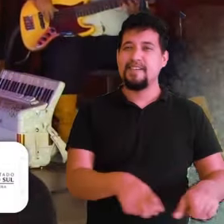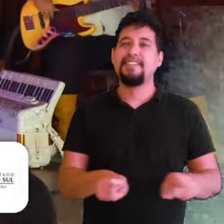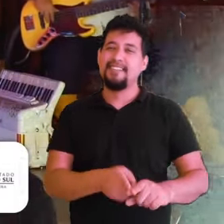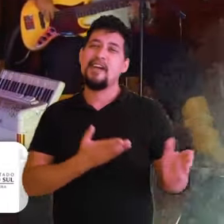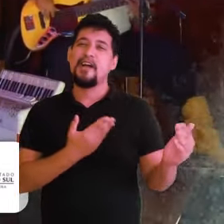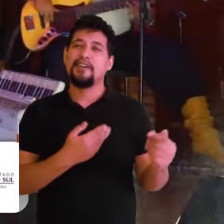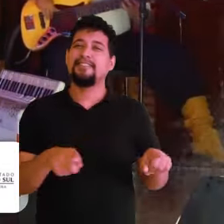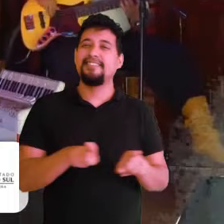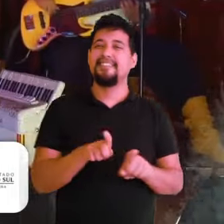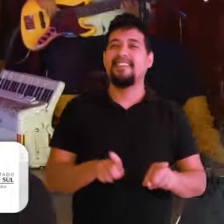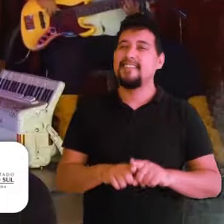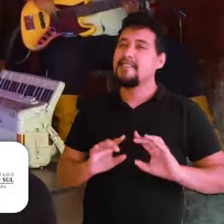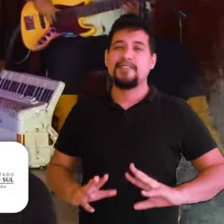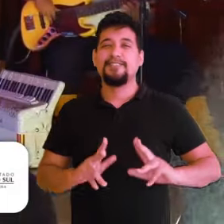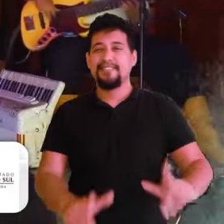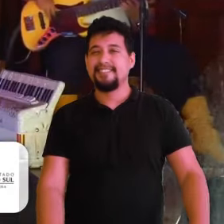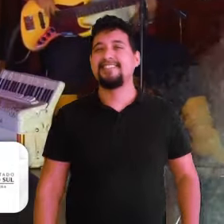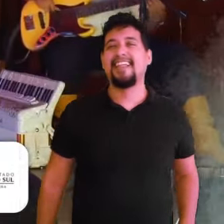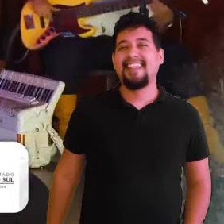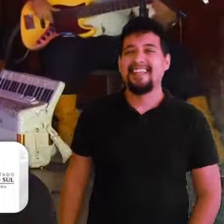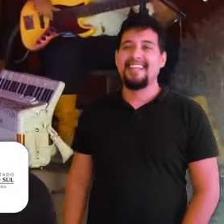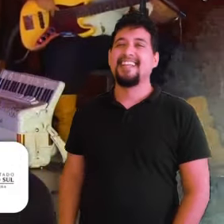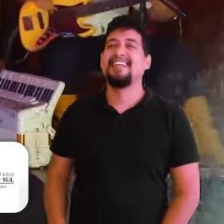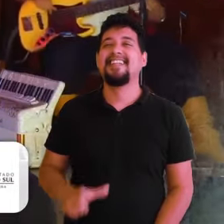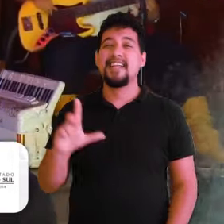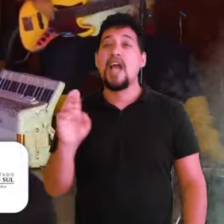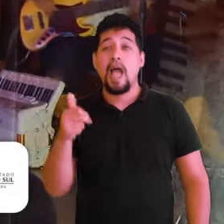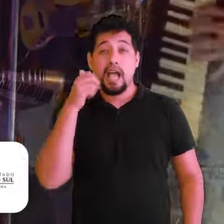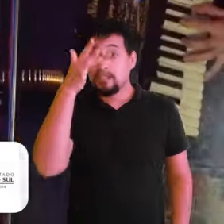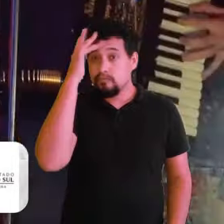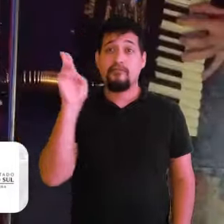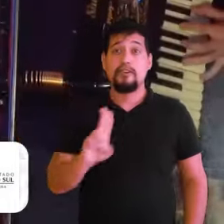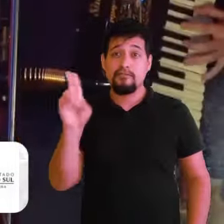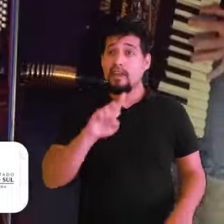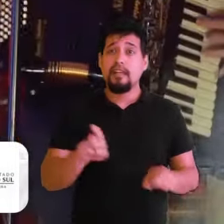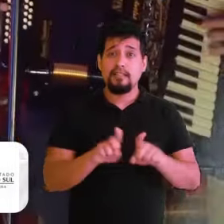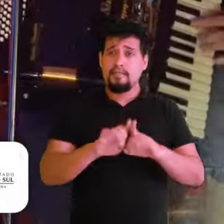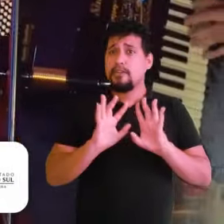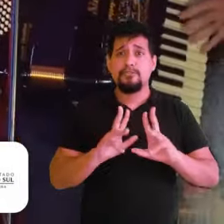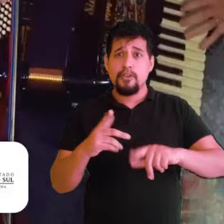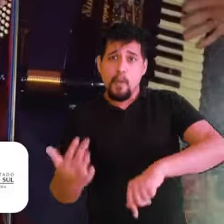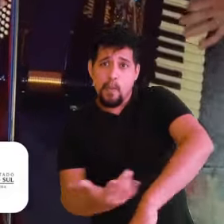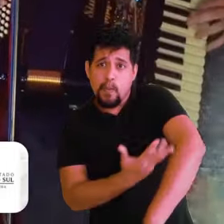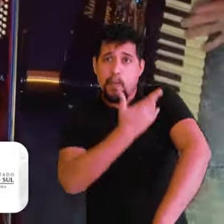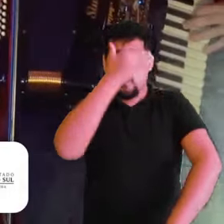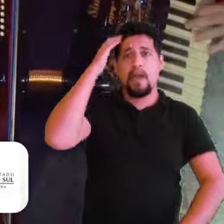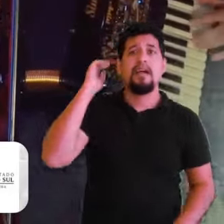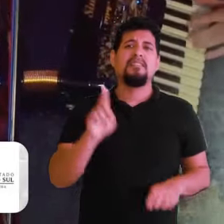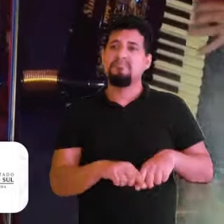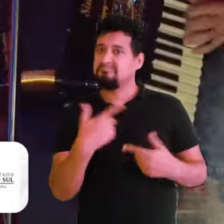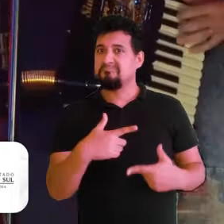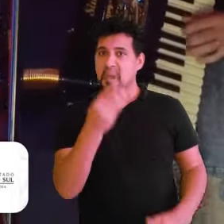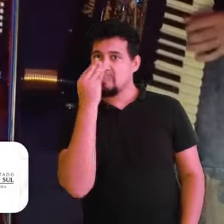magia, todas universitárias com toda essa energia. Sem preconceito de raça, de